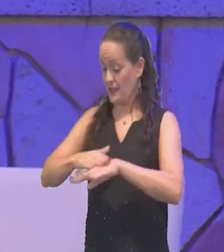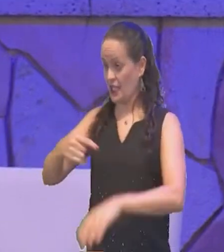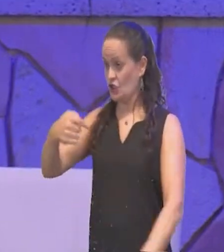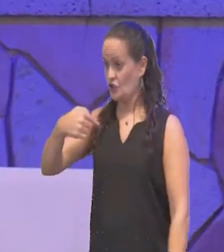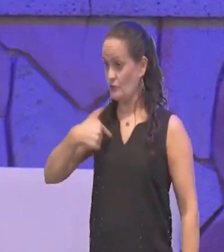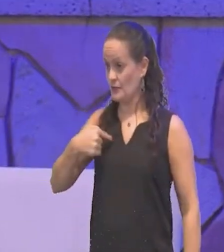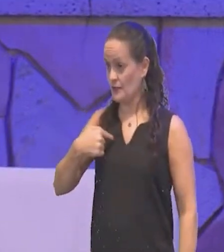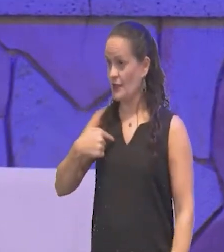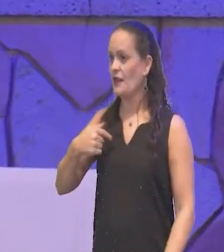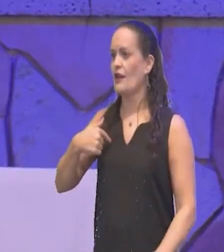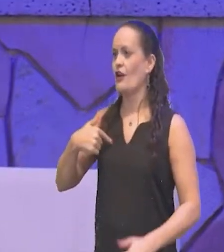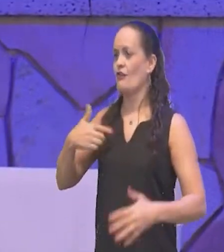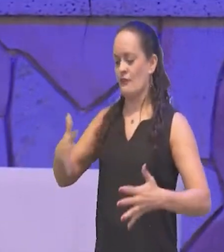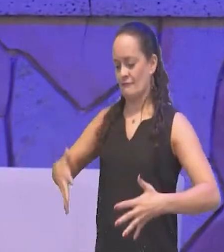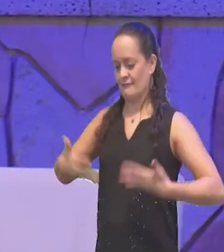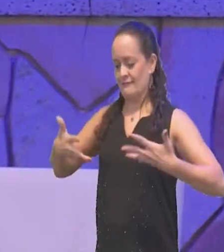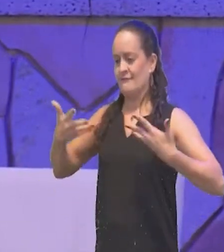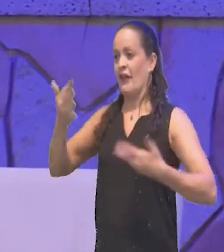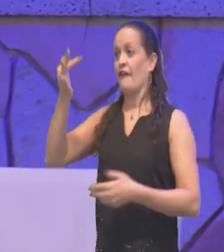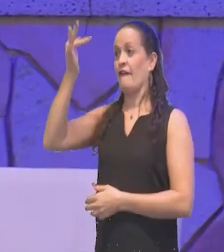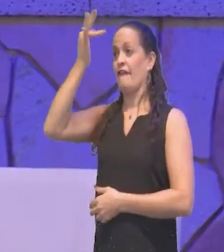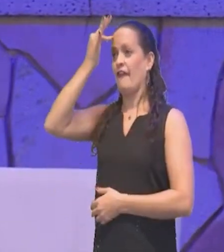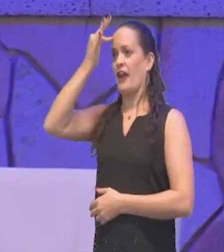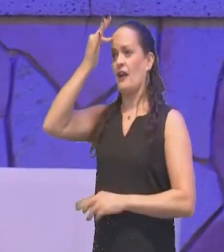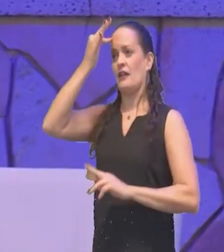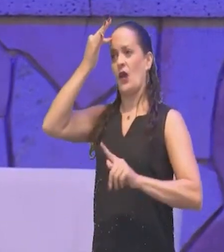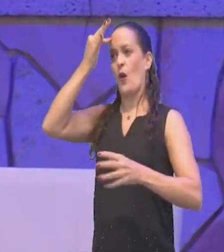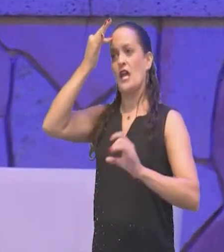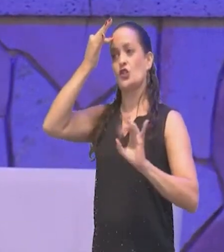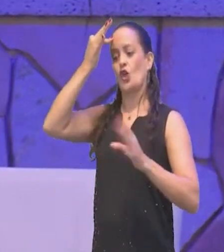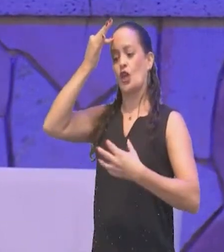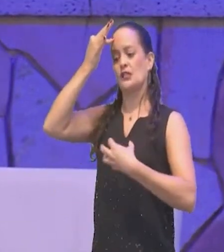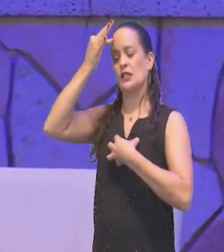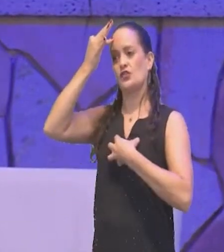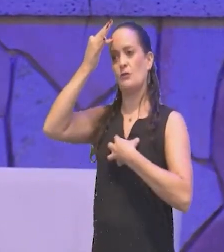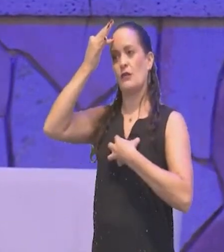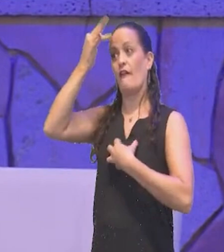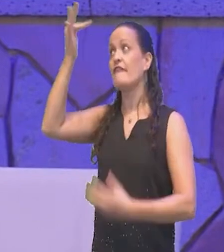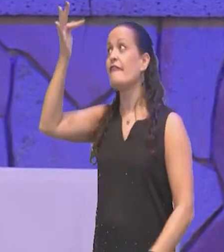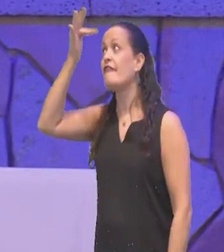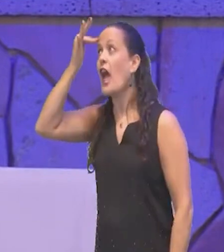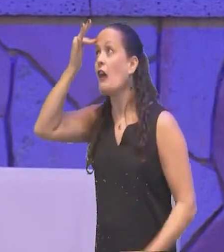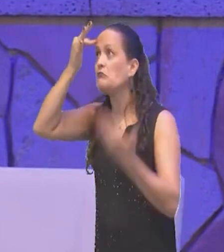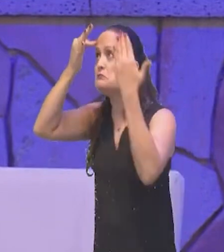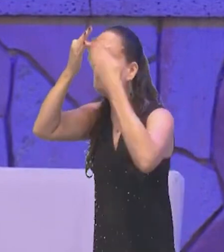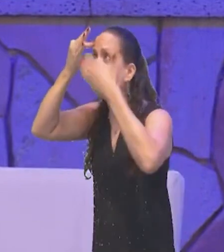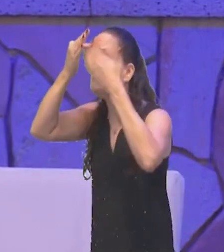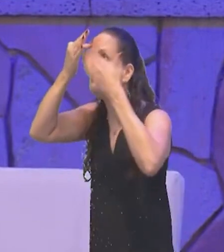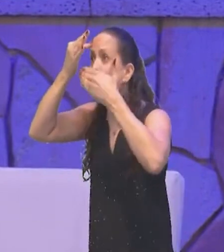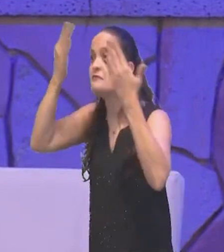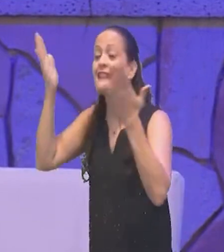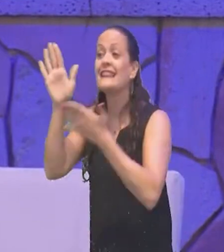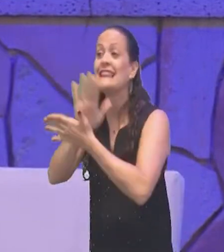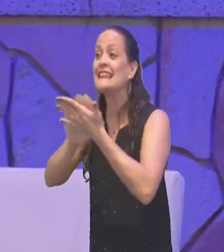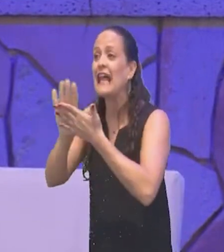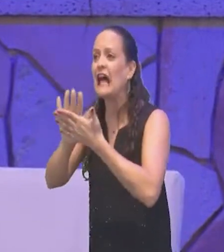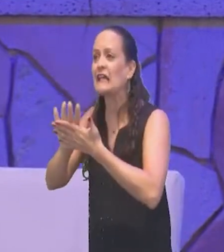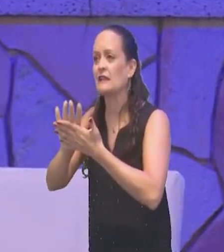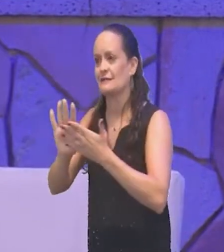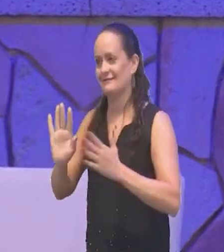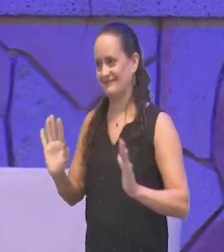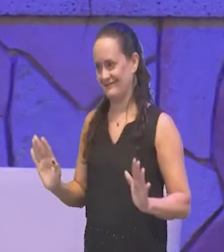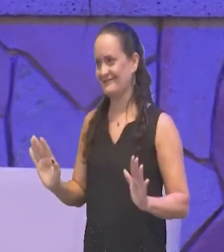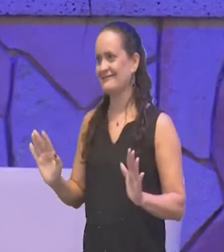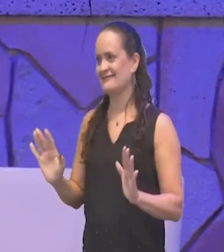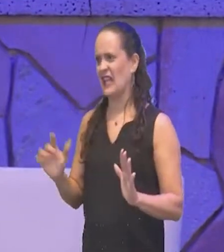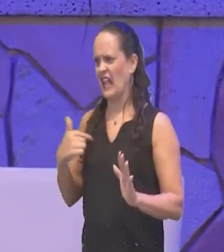serei movido pela fé e não pelos meus sentimentos. Se depender de mim, eu não serei rancoroso e não